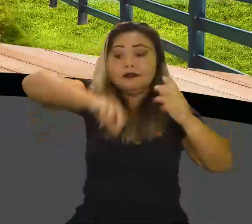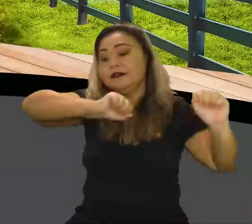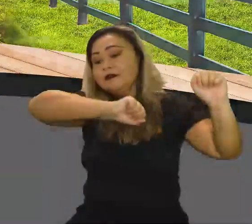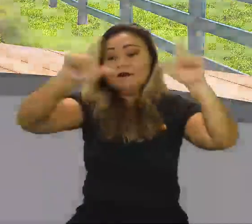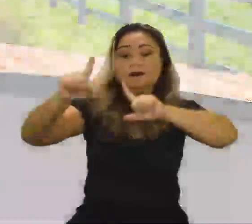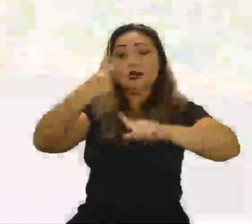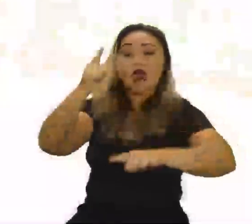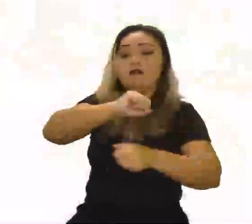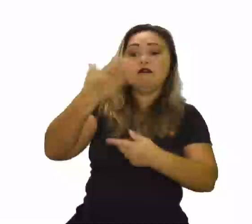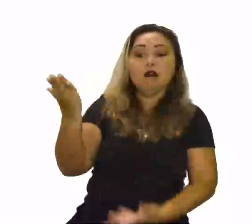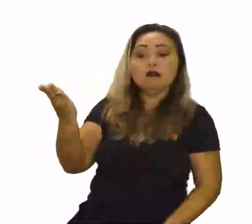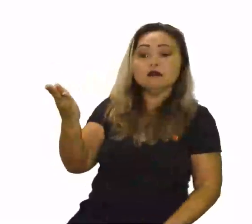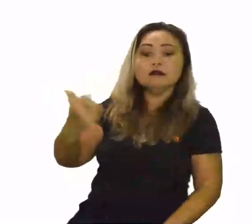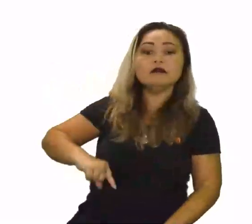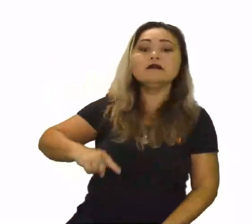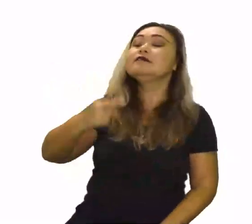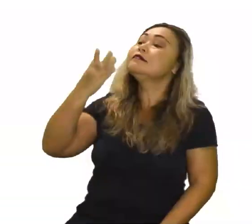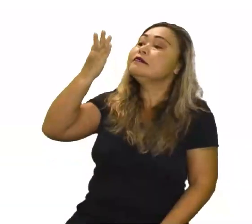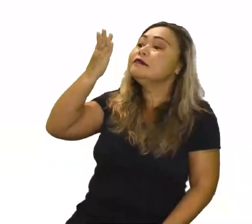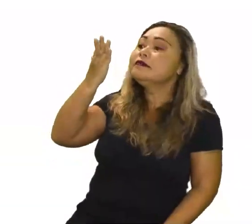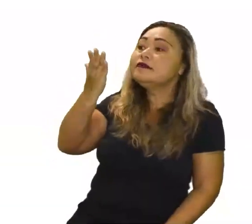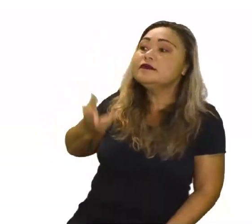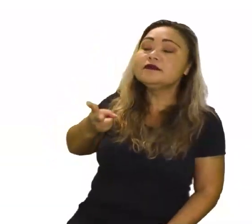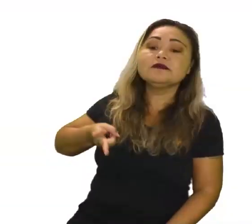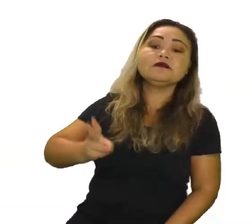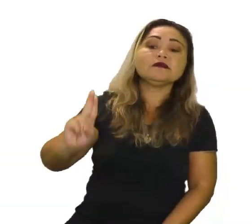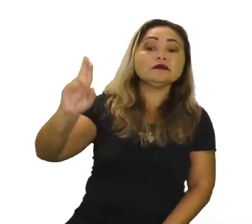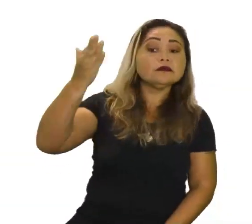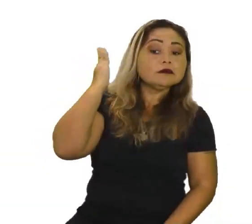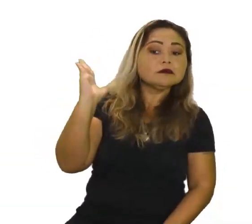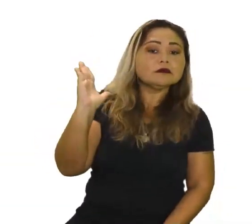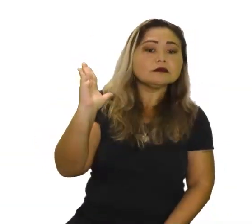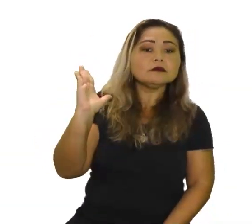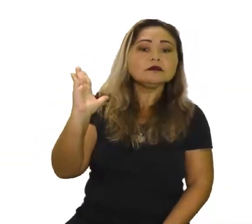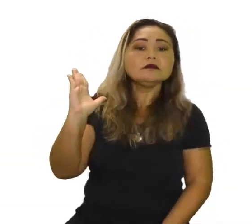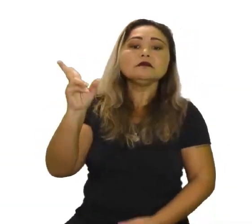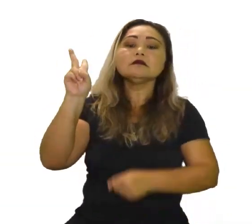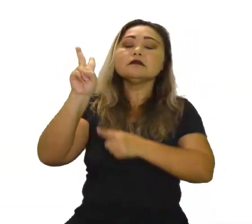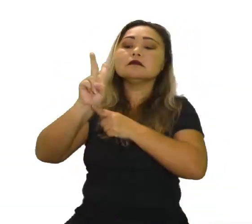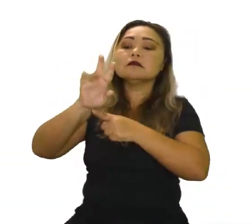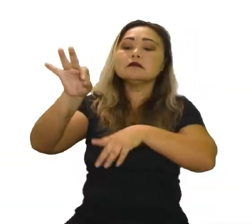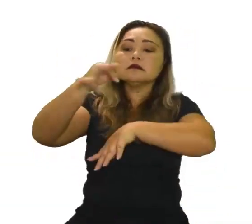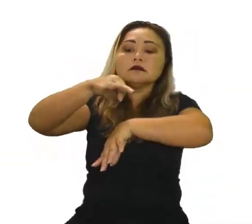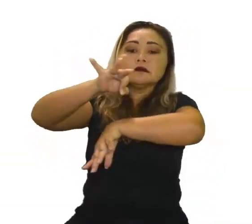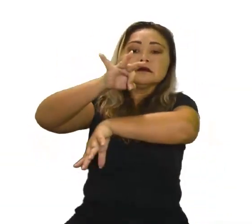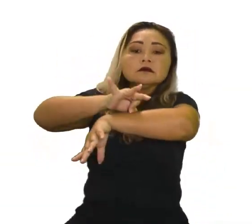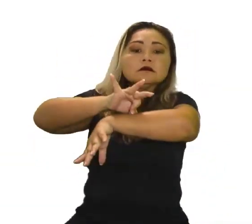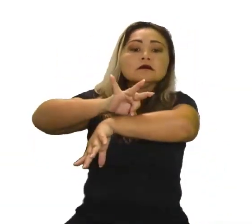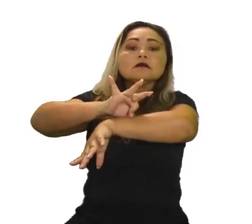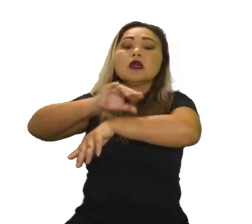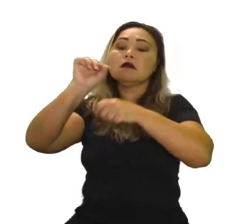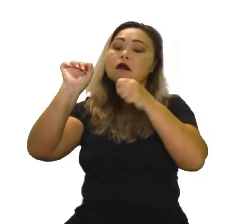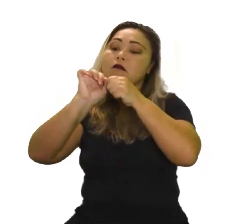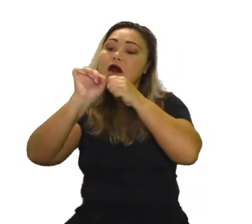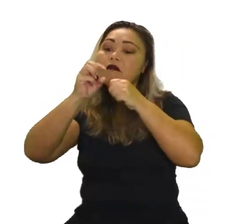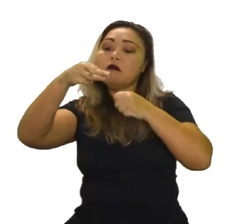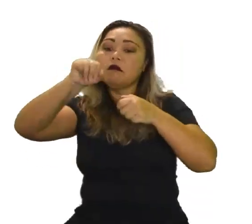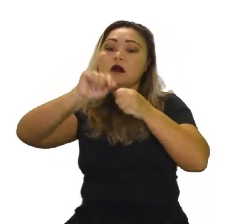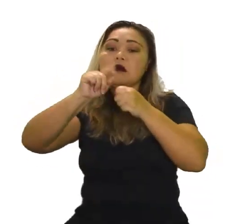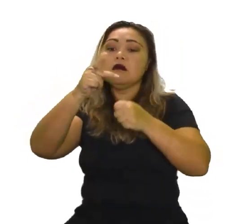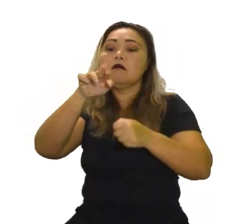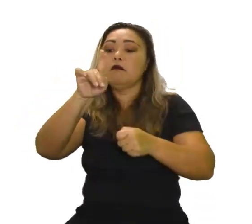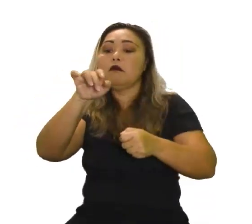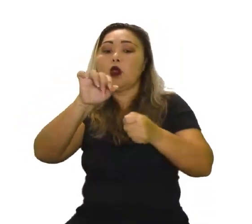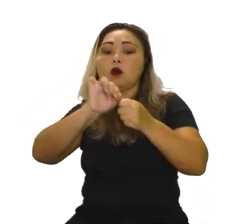volta para ele então. Então, para continuar aí, ó, criação de abelhas para a produção de mel,